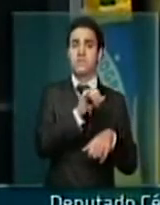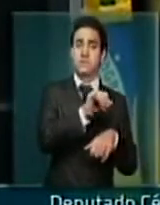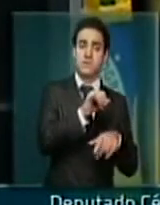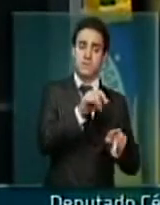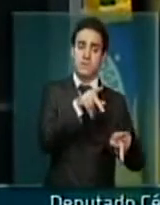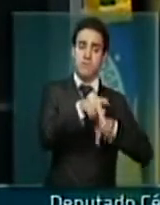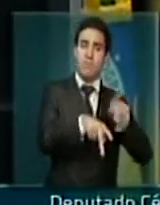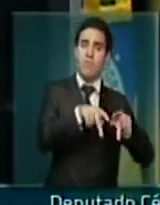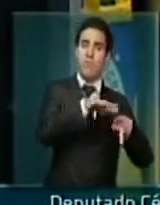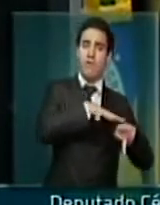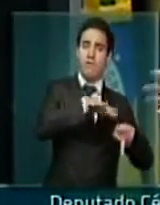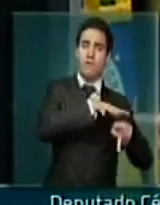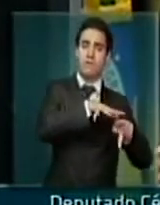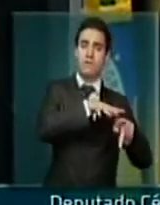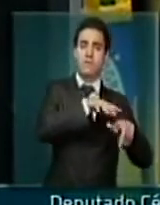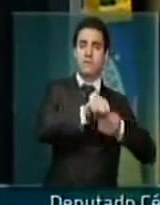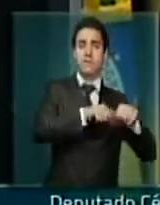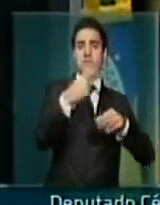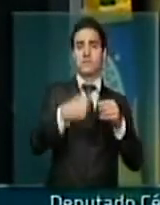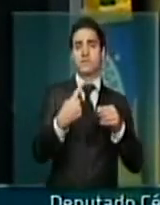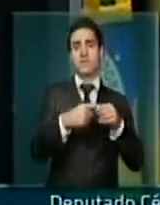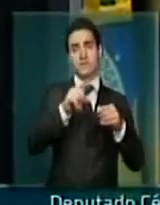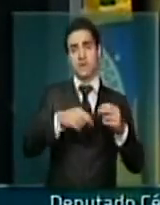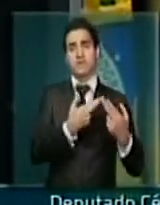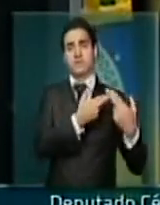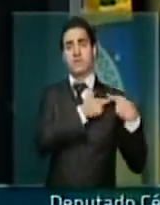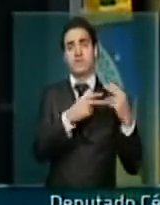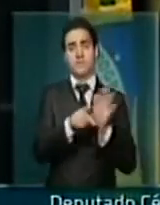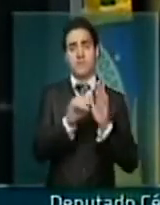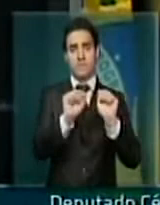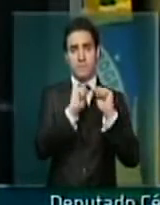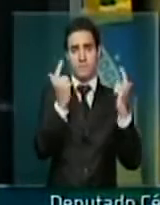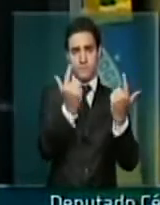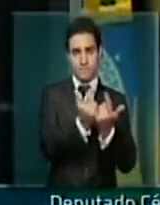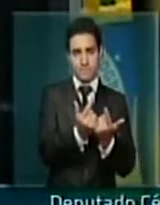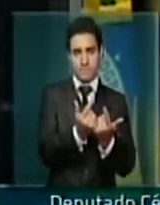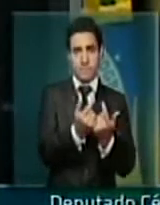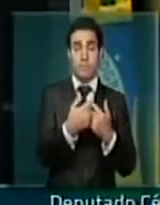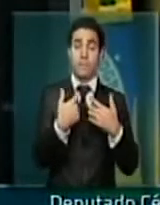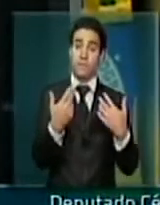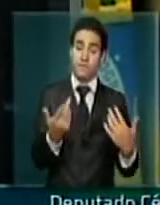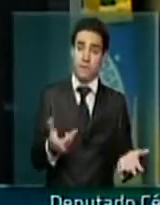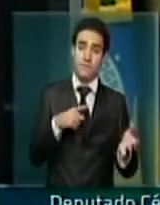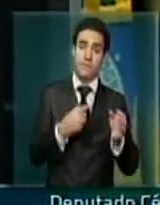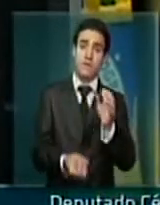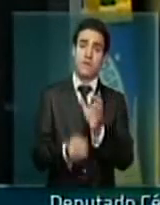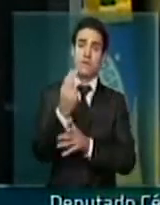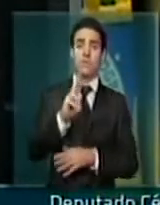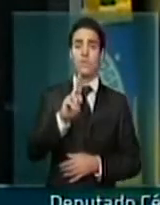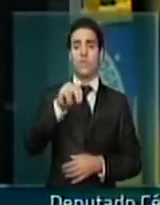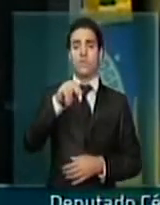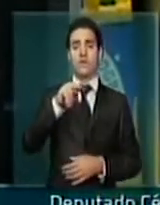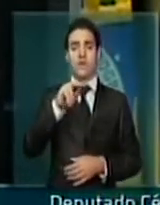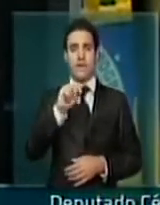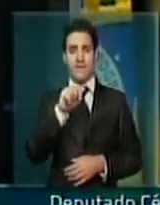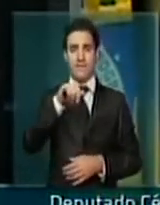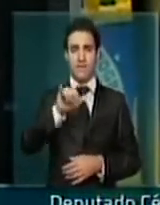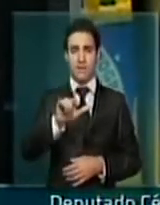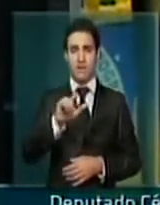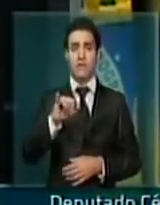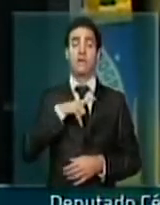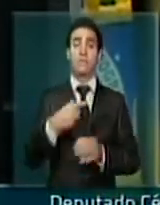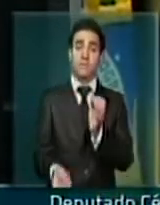vira distrito, é competência das câmaras municipais. Baseado nisso, nasceu a UNALE, para que fizesse